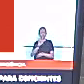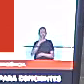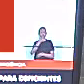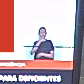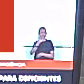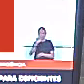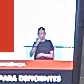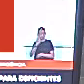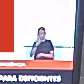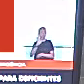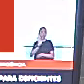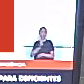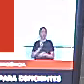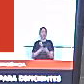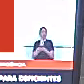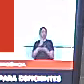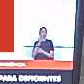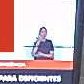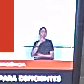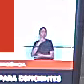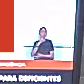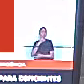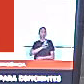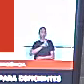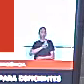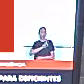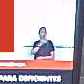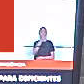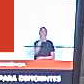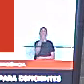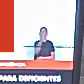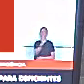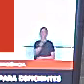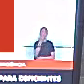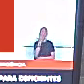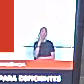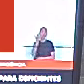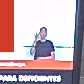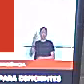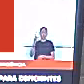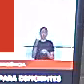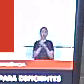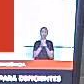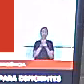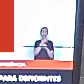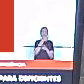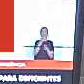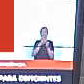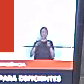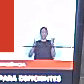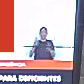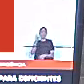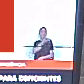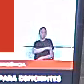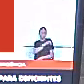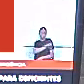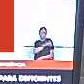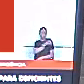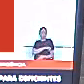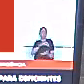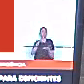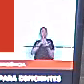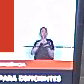medalhas, 27 são de ouro, numa temporada de 7 anos, competindo no Rio de Janeiro pela Federação